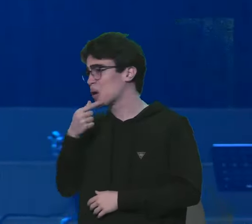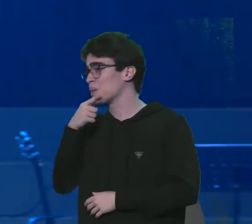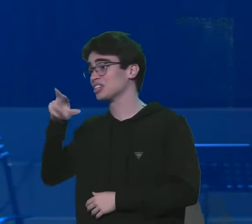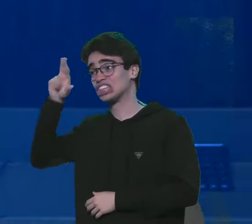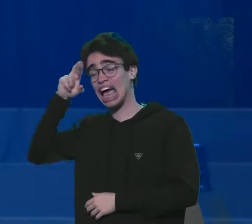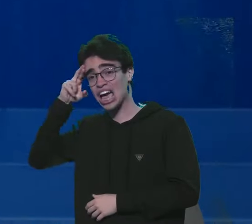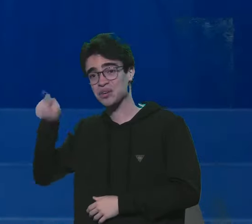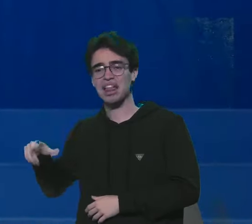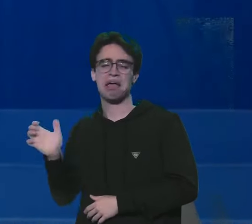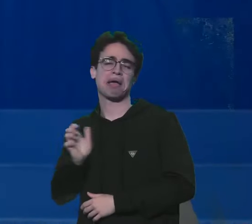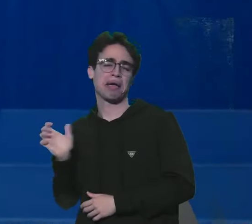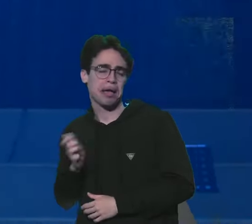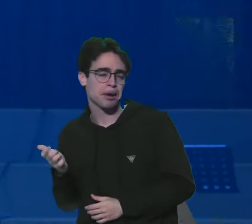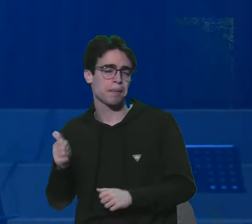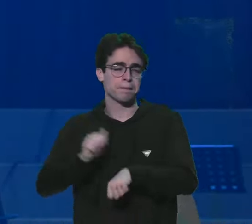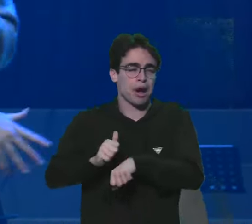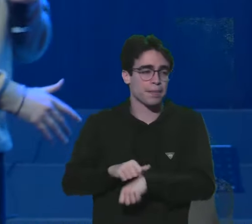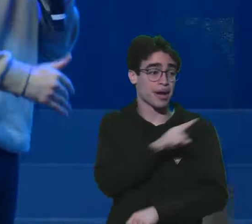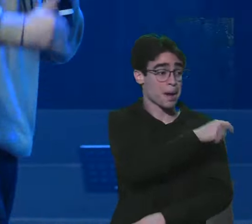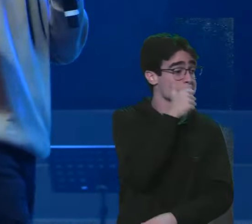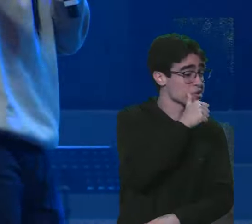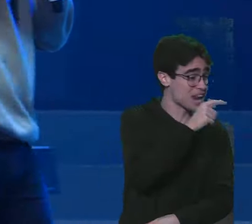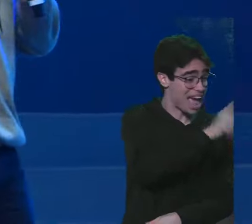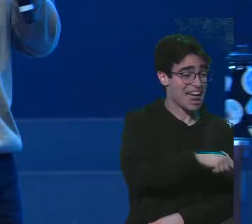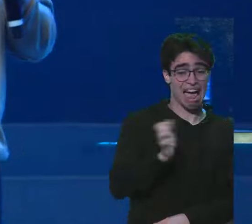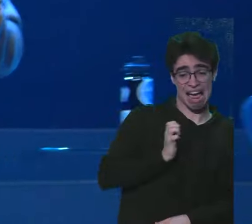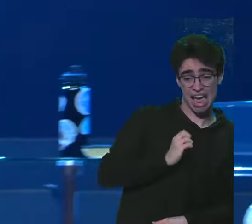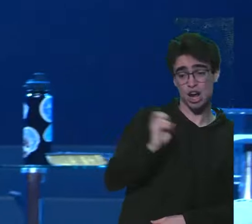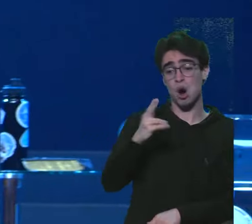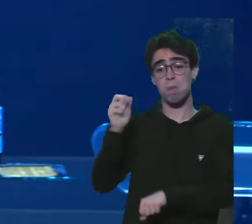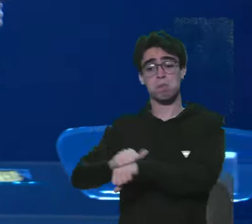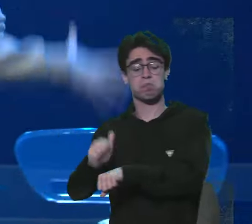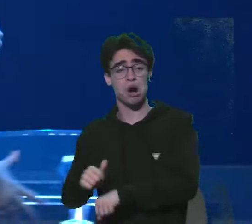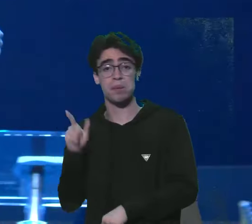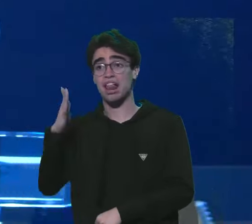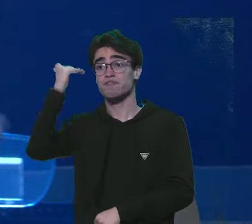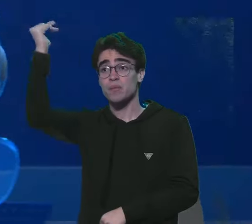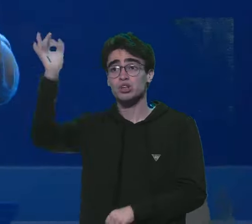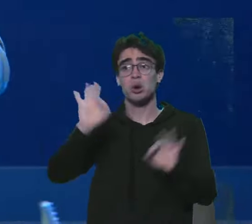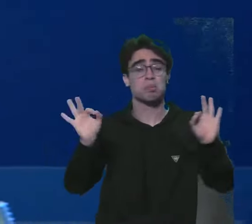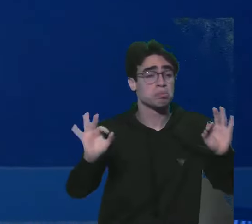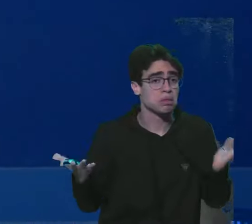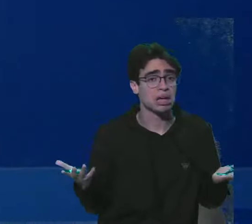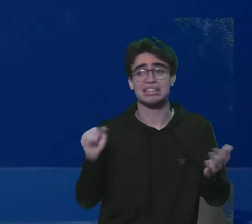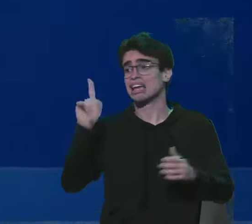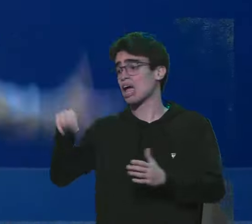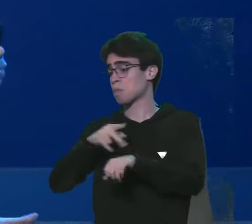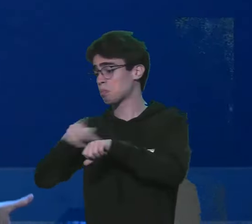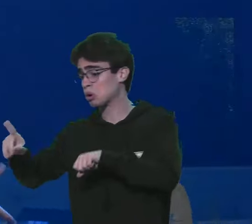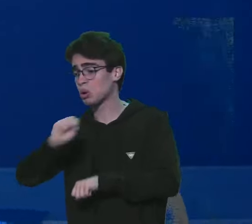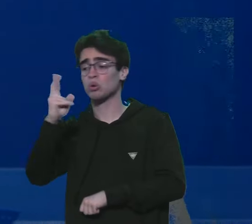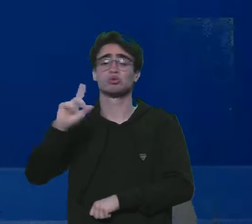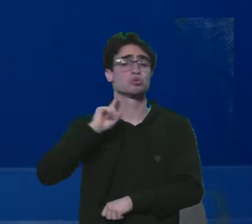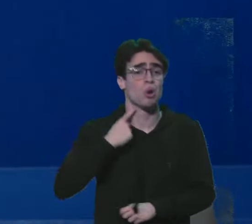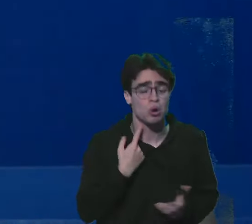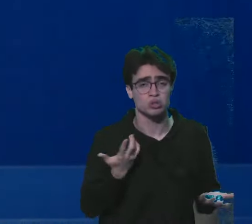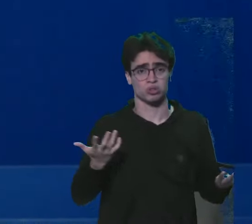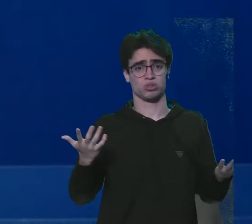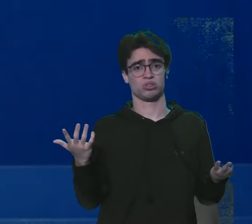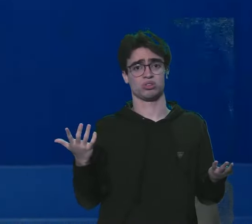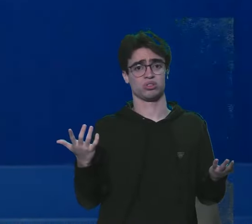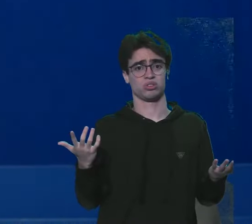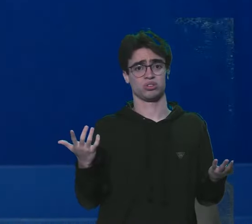era pobre, se aquela mulher era rica ou pobre, se era conhecido ou desconhecido, se era puro ou impuro.